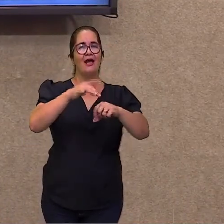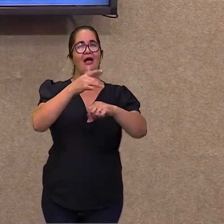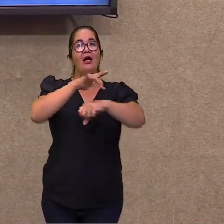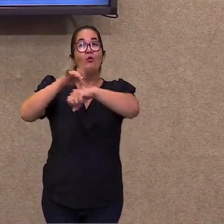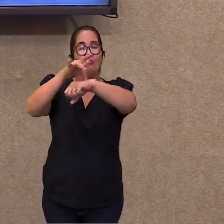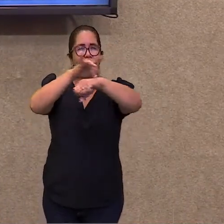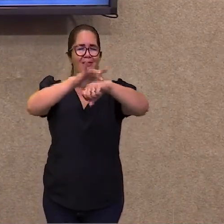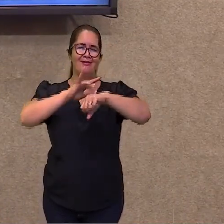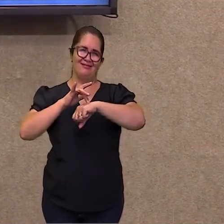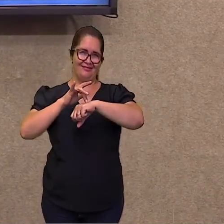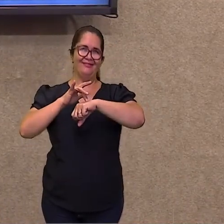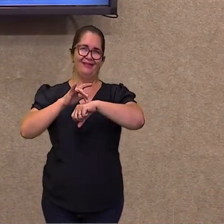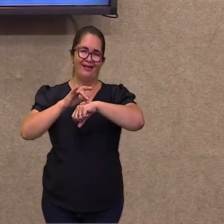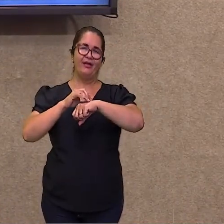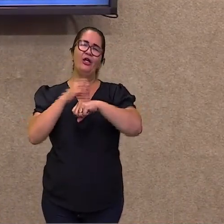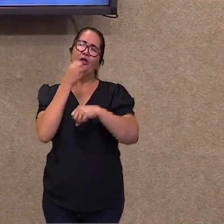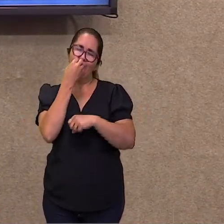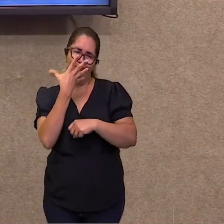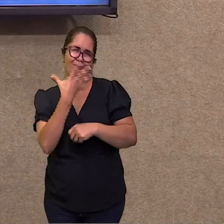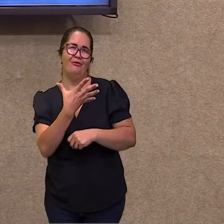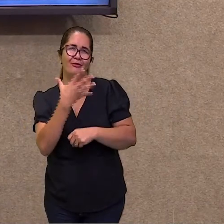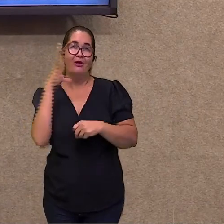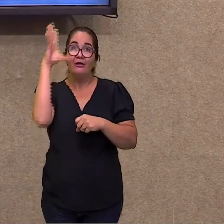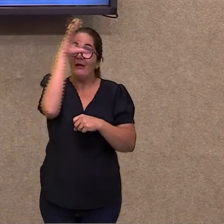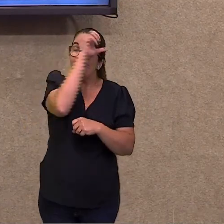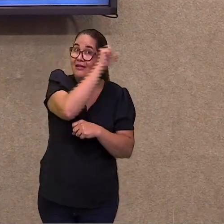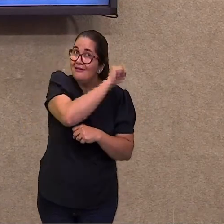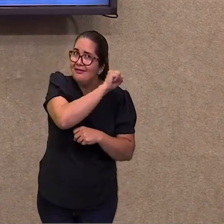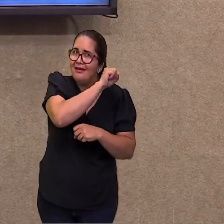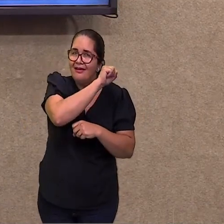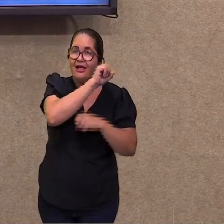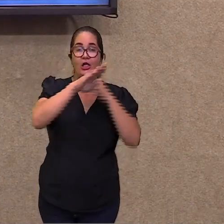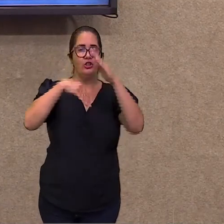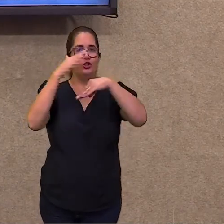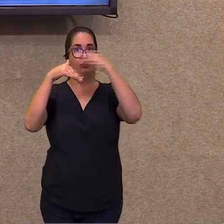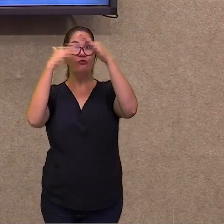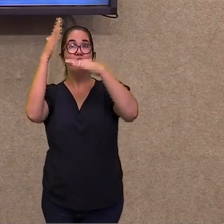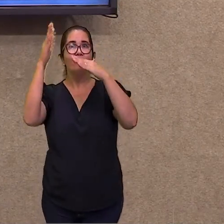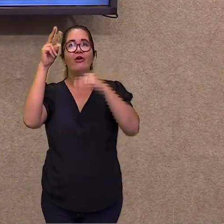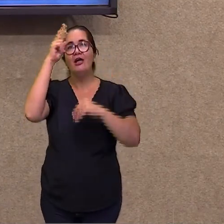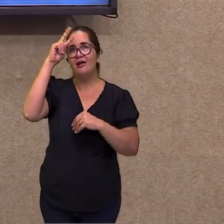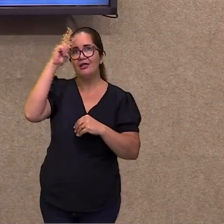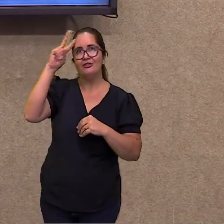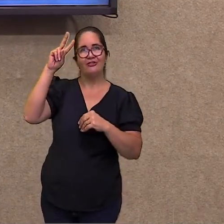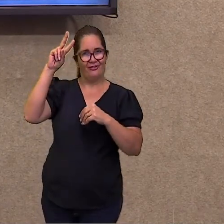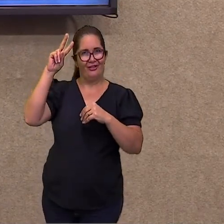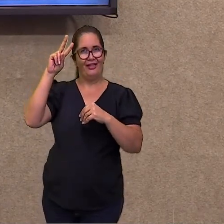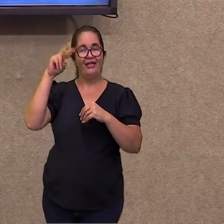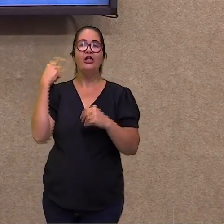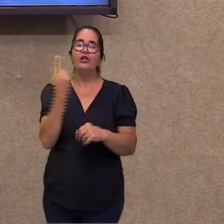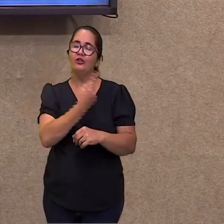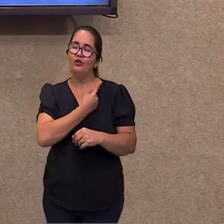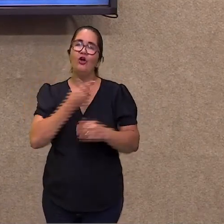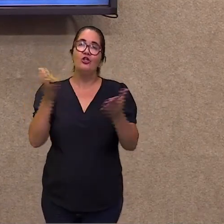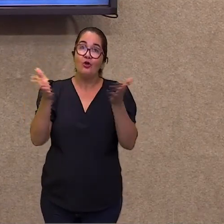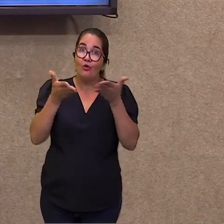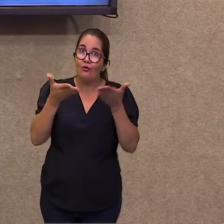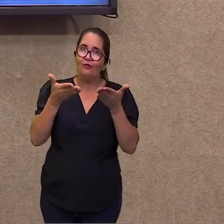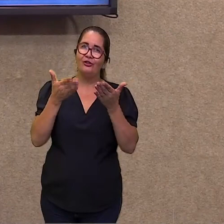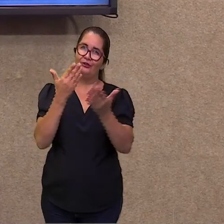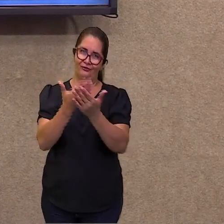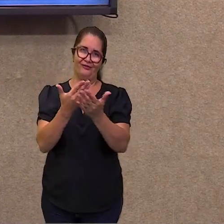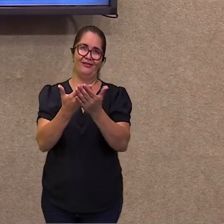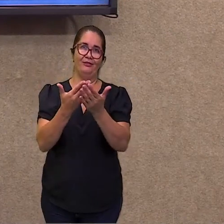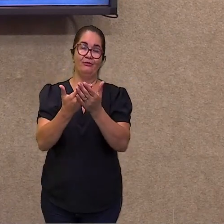não foi, gente? Aprender um pouquinho da história da dança. A gente sabe o que é dançar, né? O corpo já, só de falar dança, o corpo já se